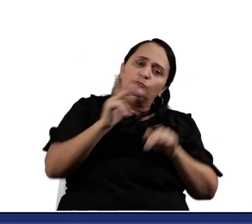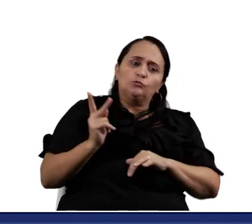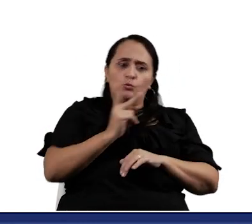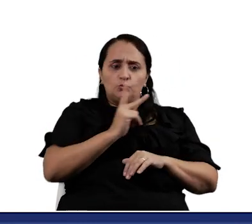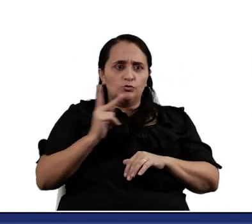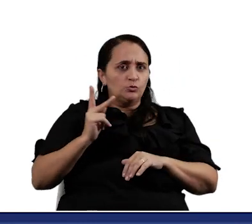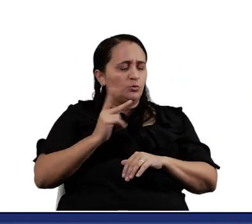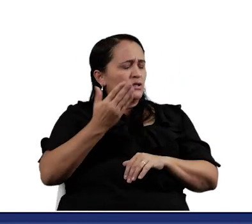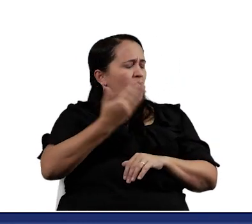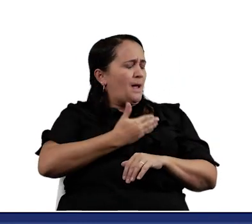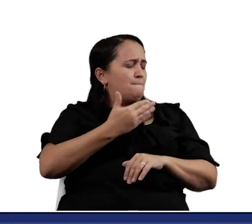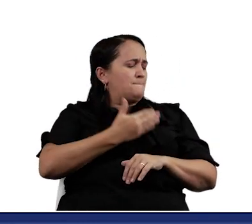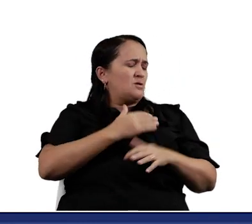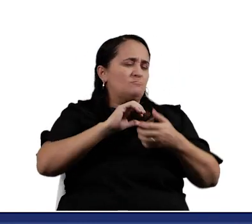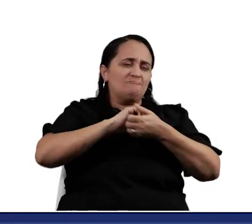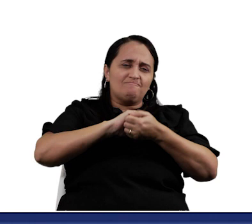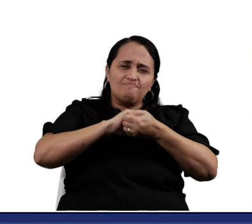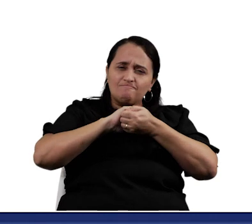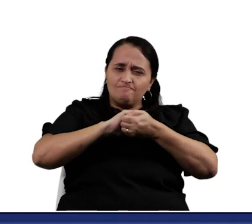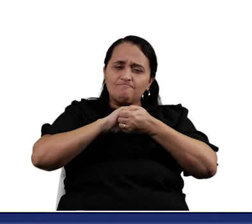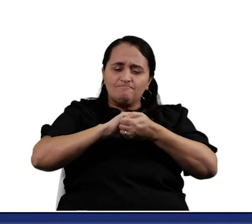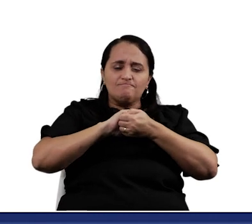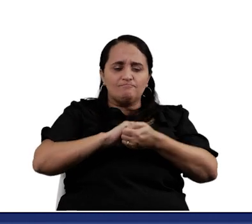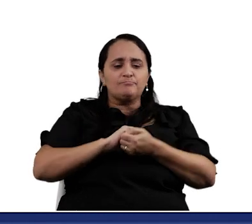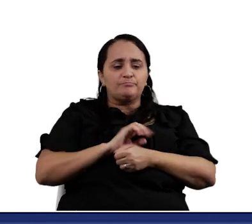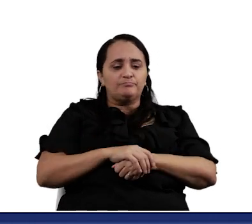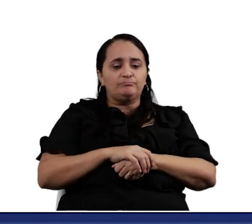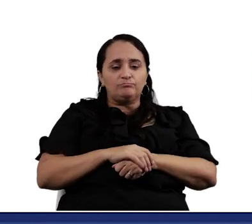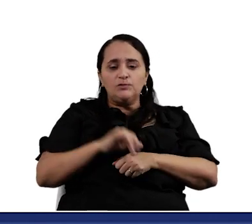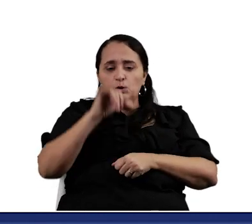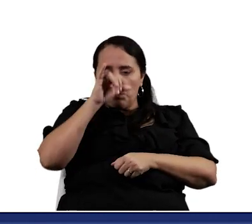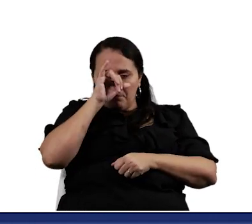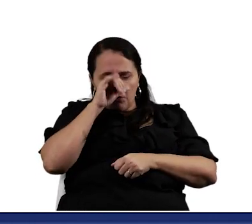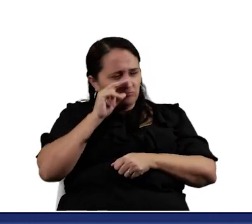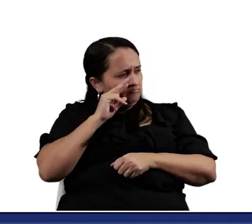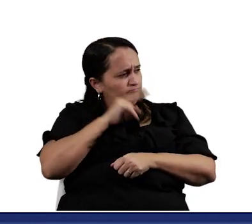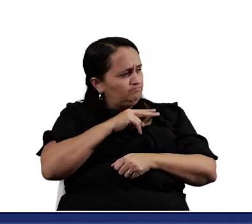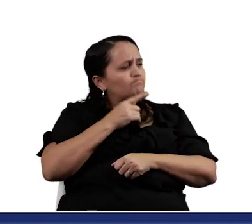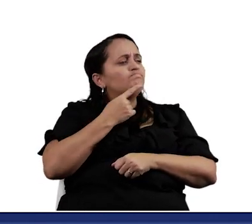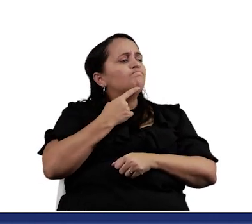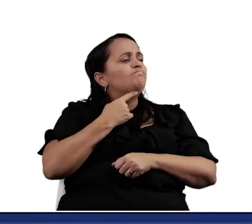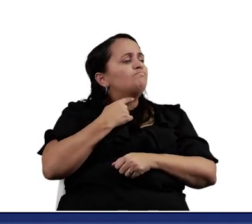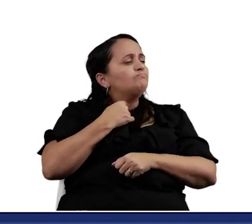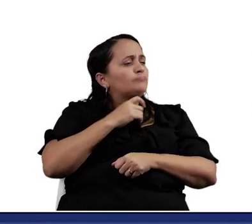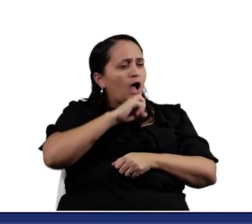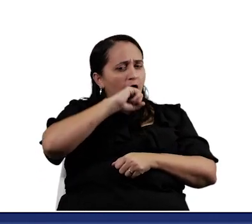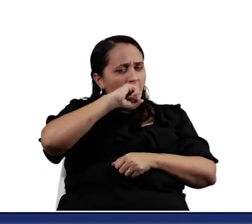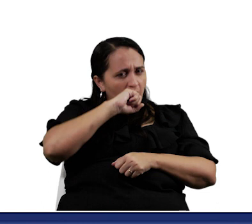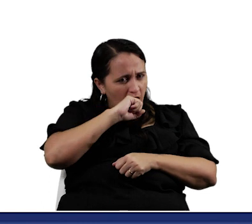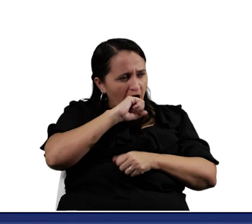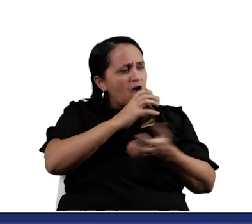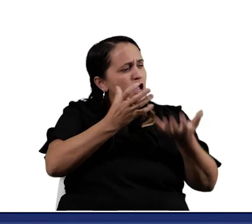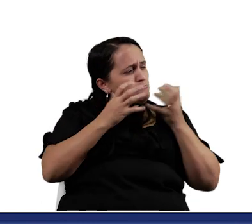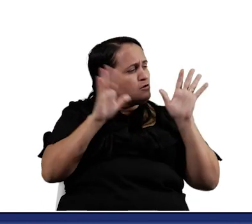amigos. O porco invejava as asas do milhafre e insistia continuamente com o amigo para